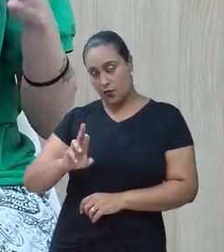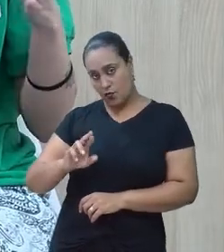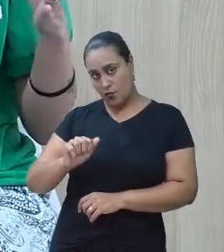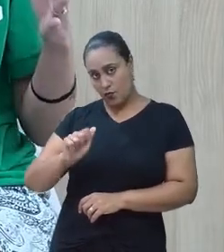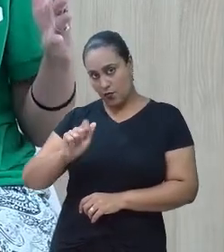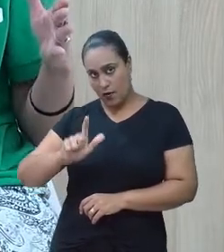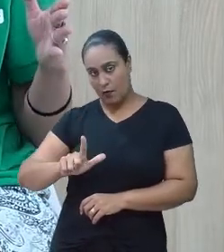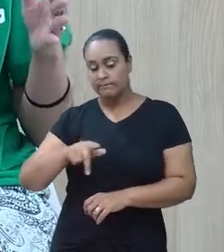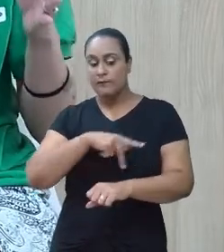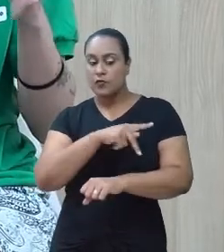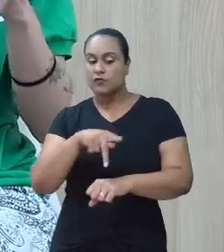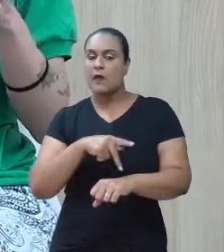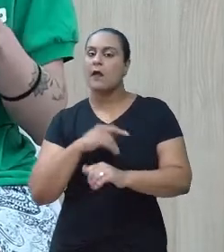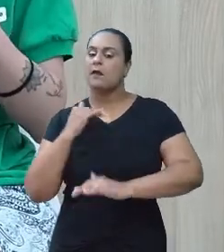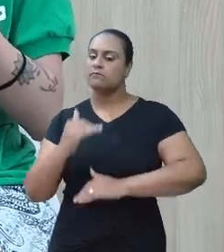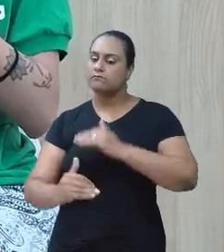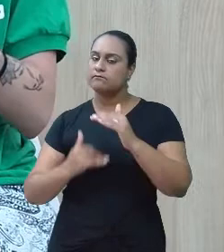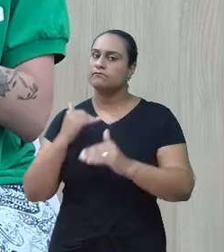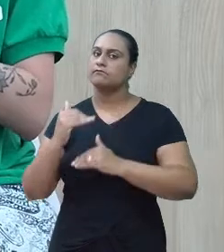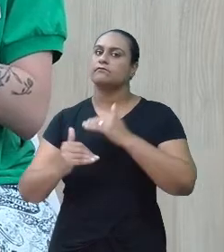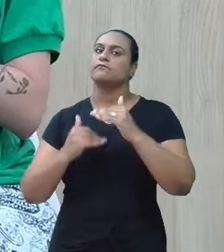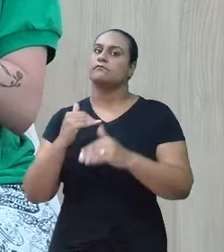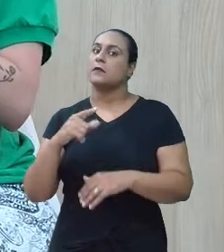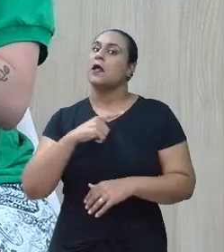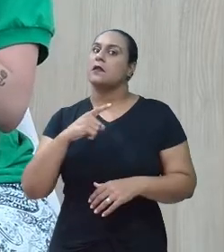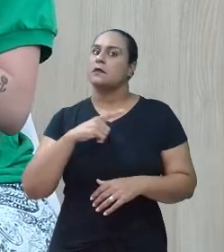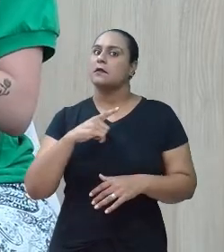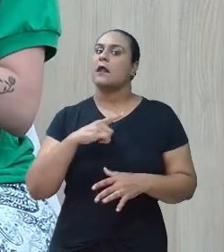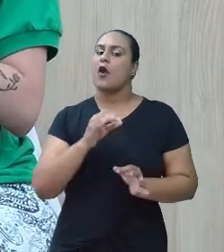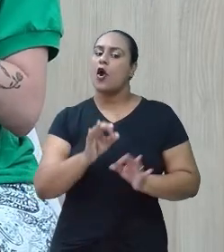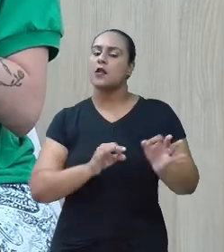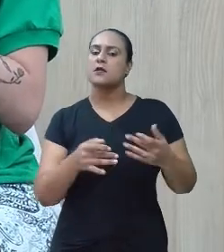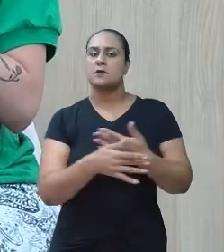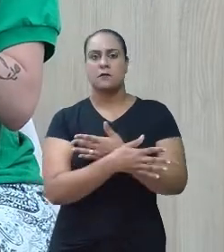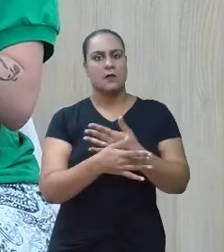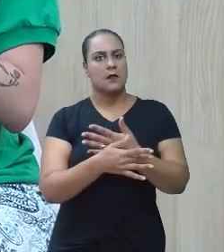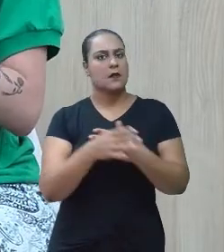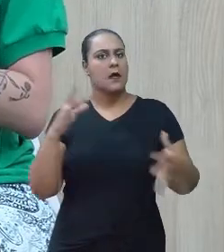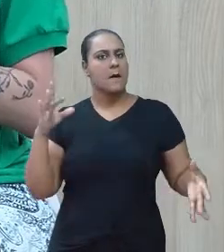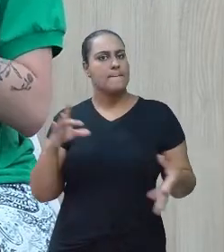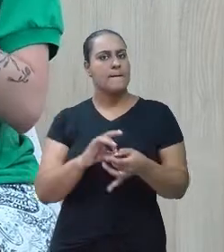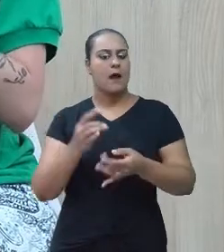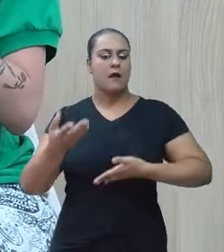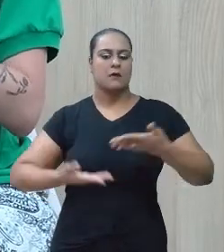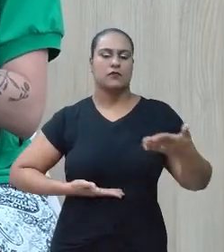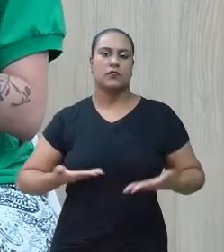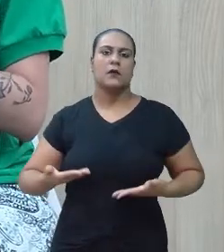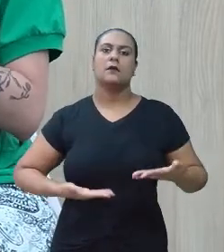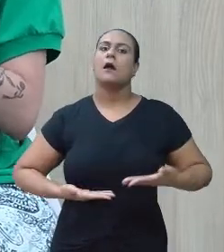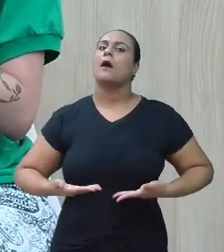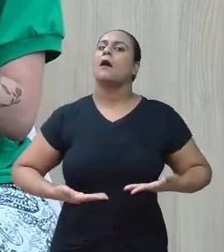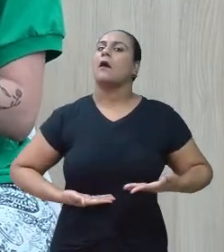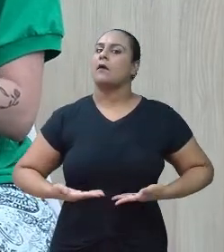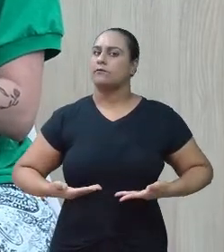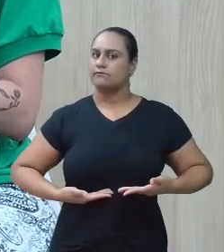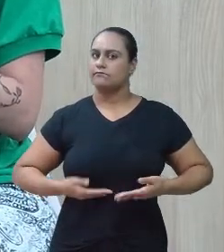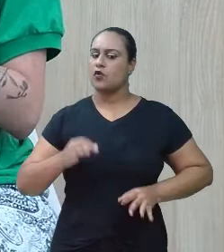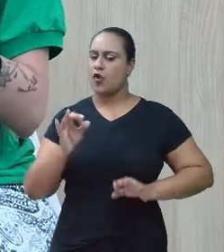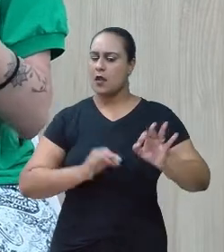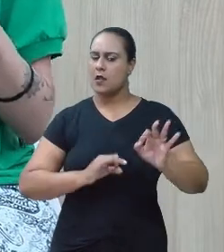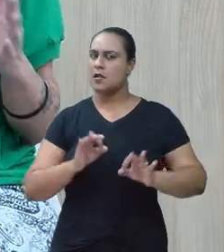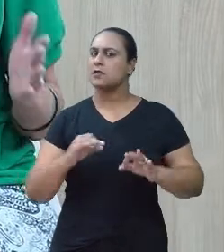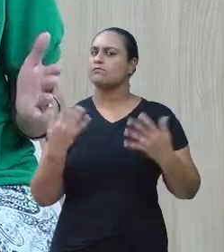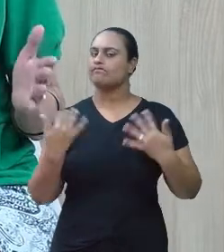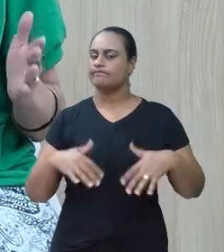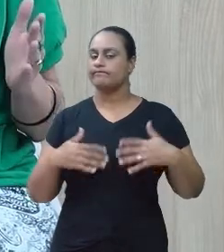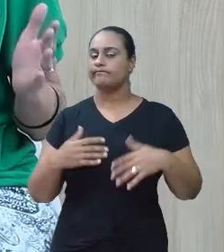países desenvolvidos, eles têm uma urbanização integrada, onde a gente vê serviços, infraestrutura mais planejado.